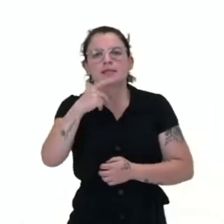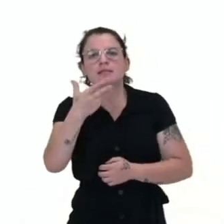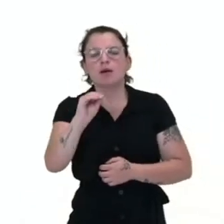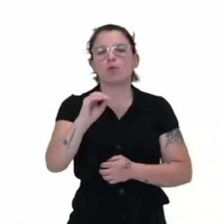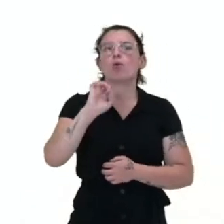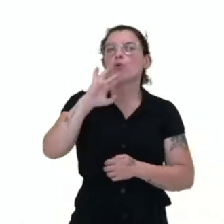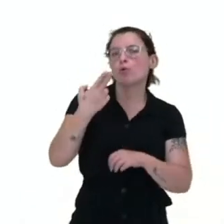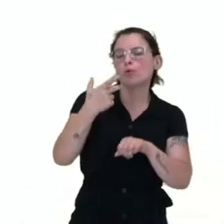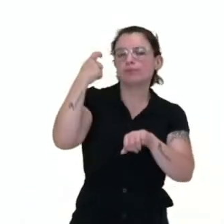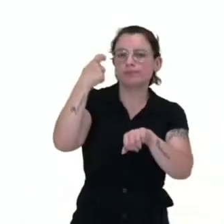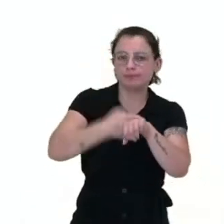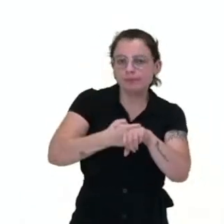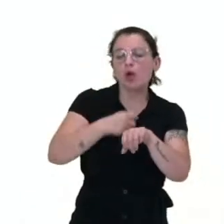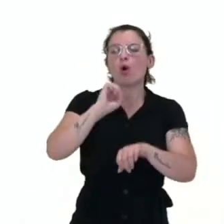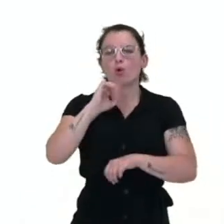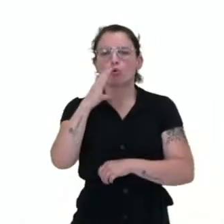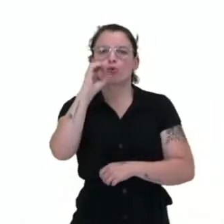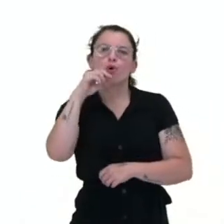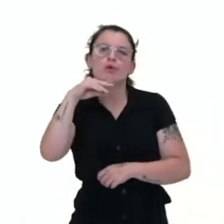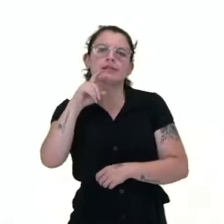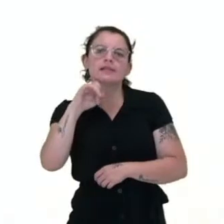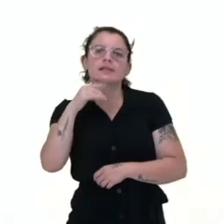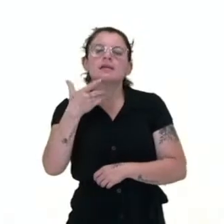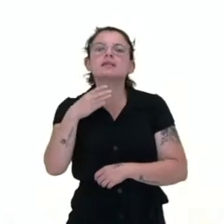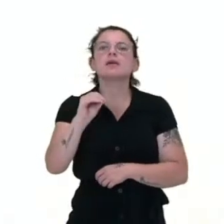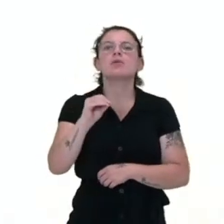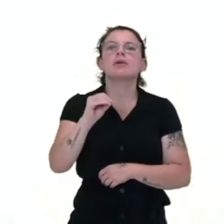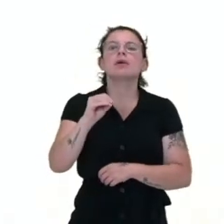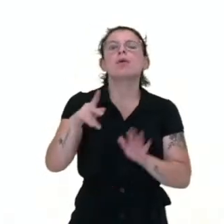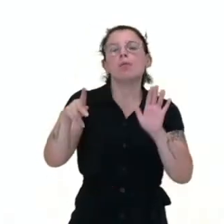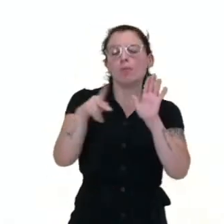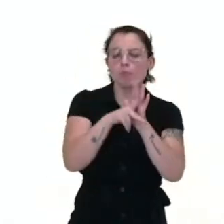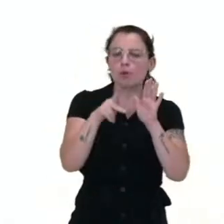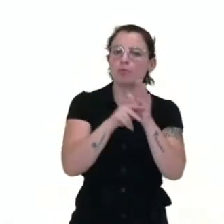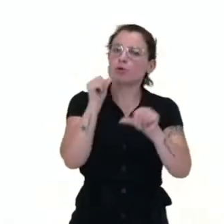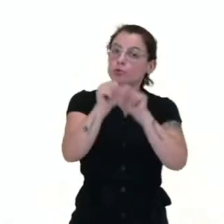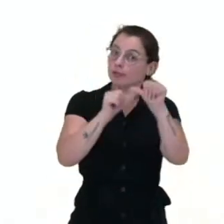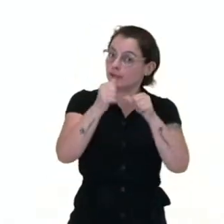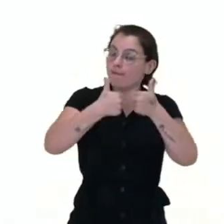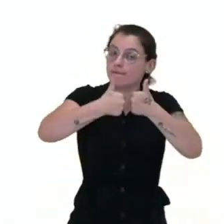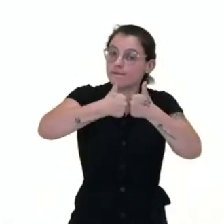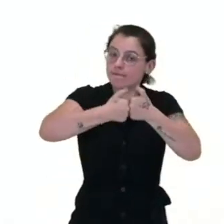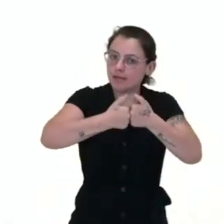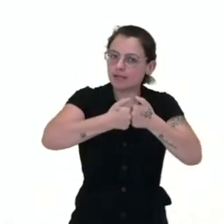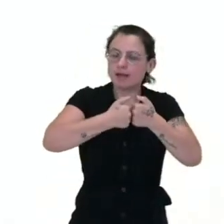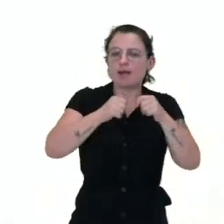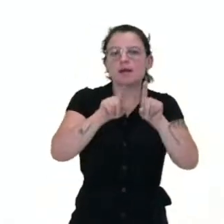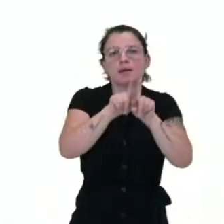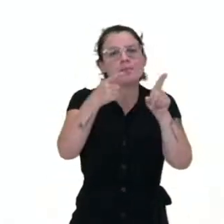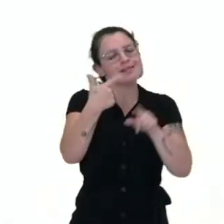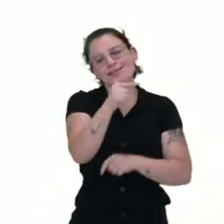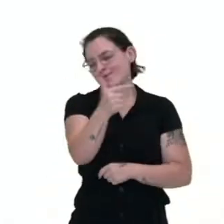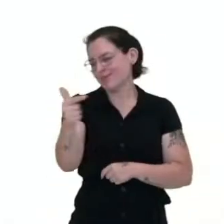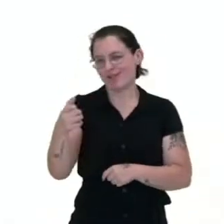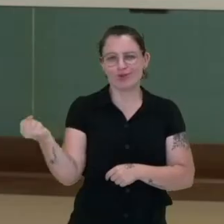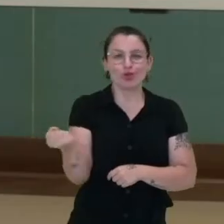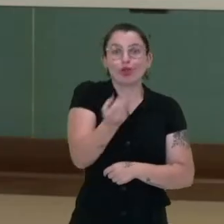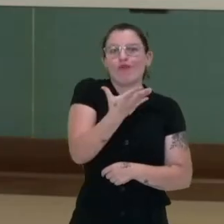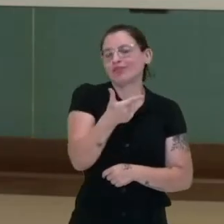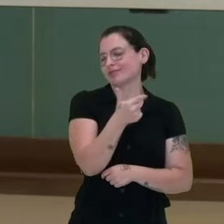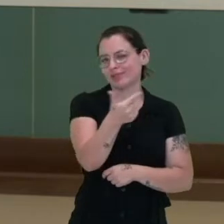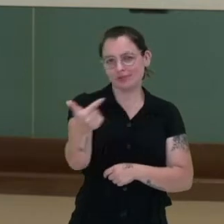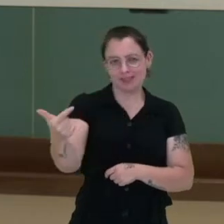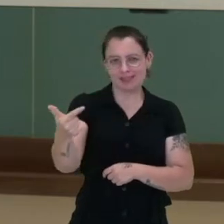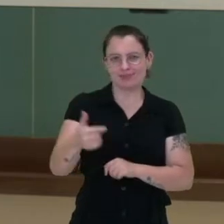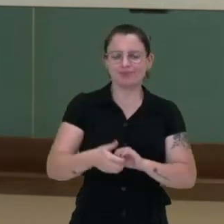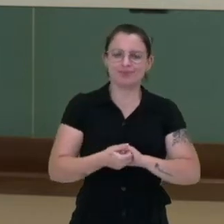e condensação, são exemplos de transformações físicas, pois não há formação de novas substâncias. Não foi o que eu